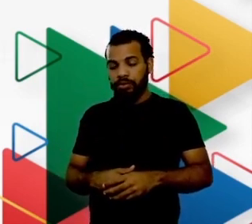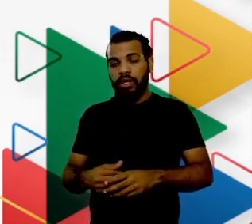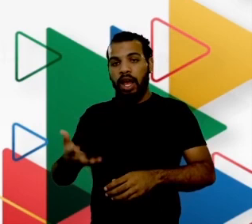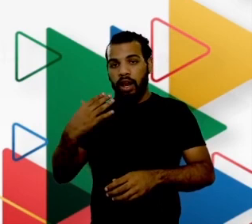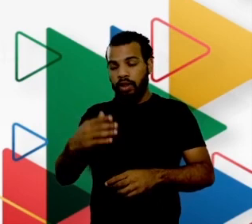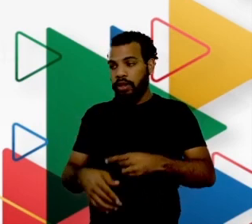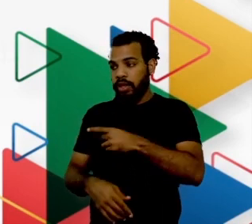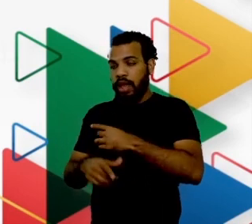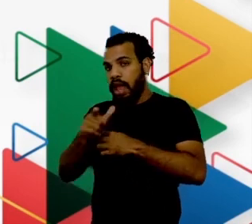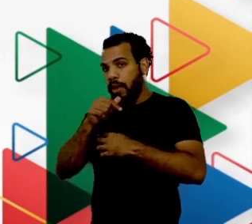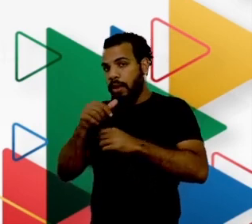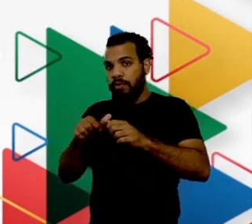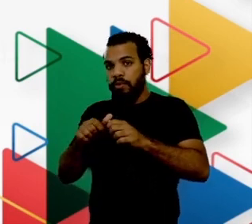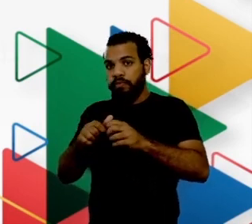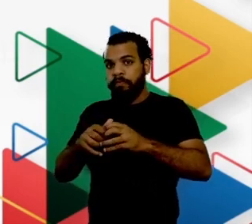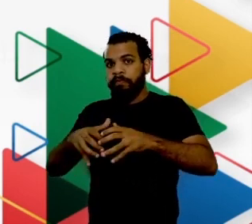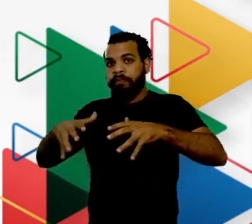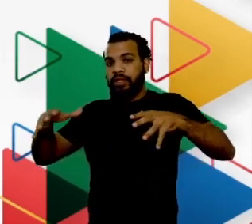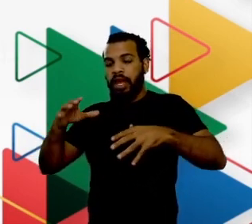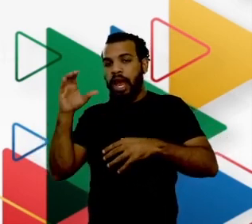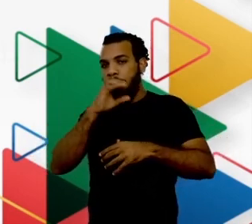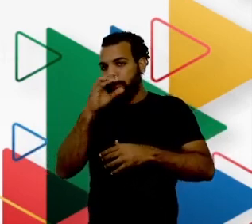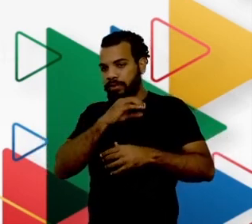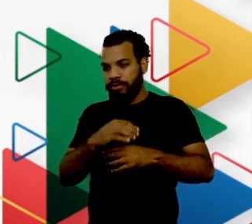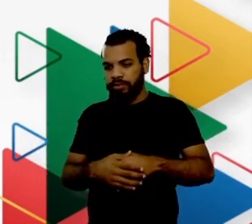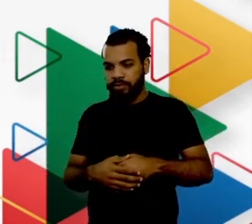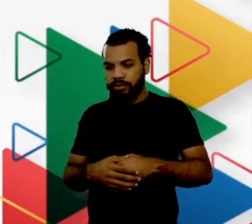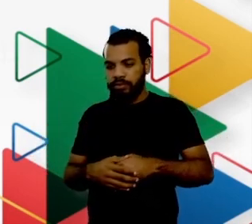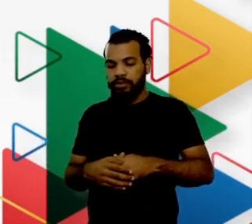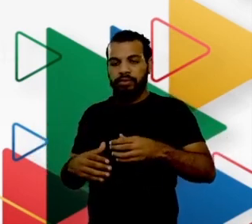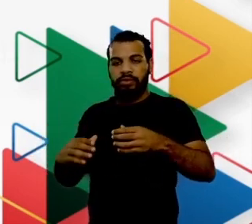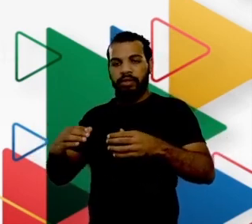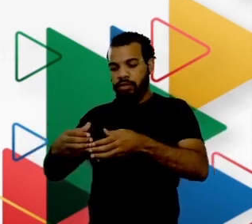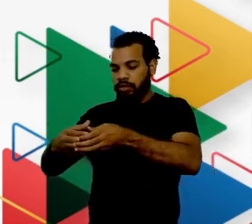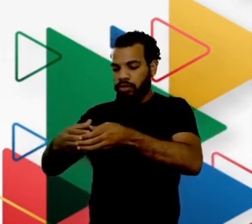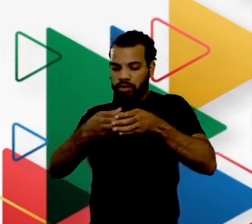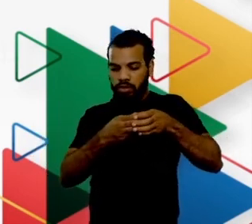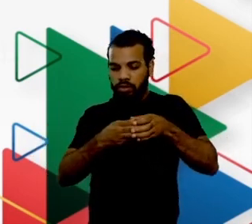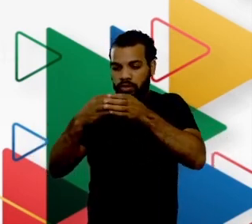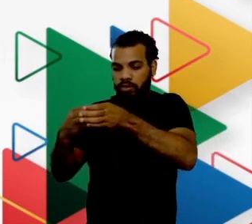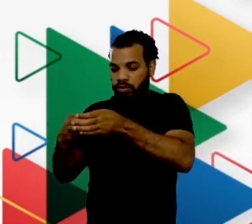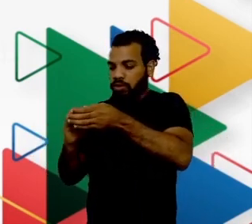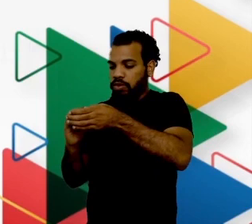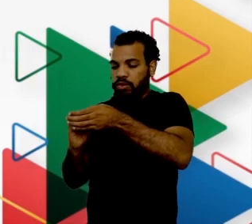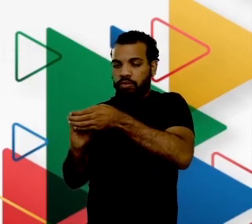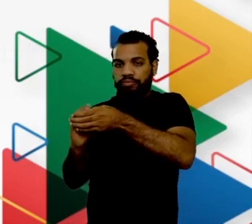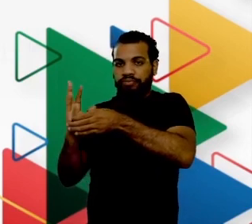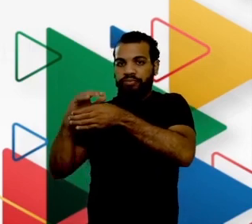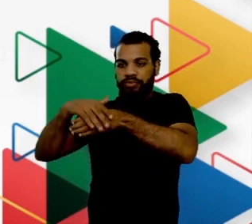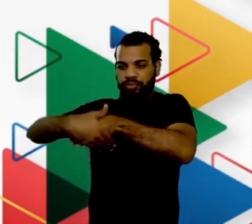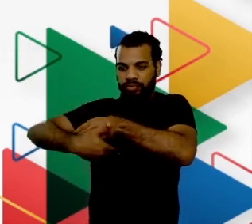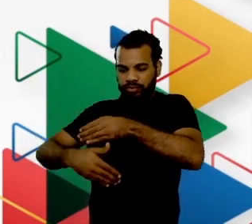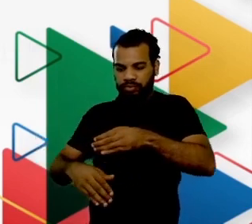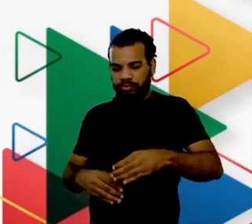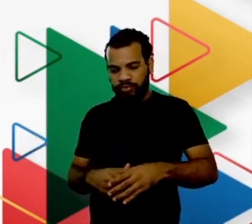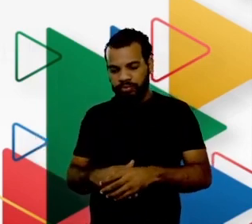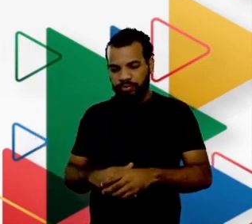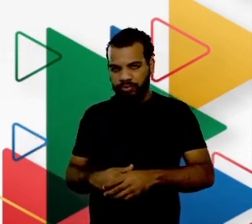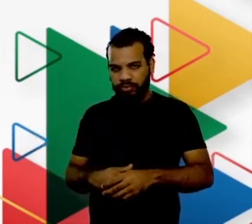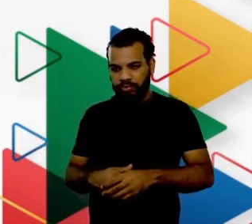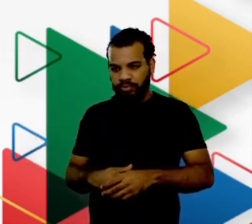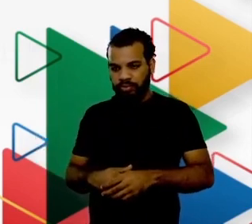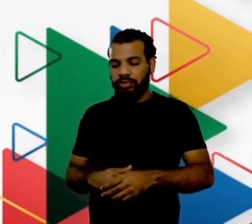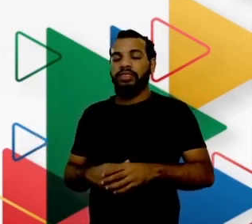mais rápido. Quando dilata mais rápido, extravasa. Então, a dilatação volumétrica real é a soma